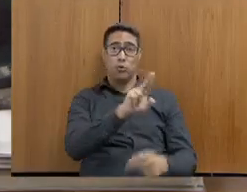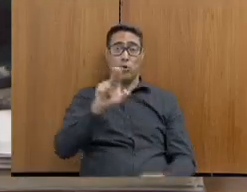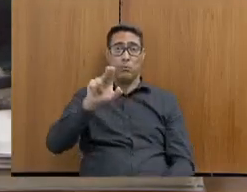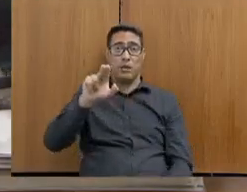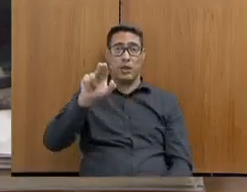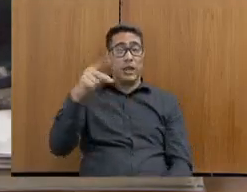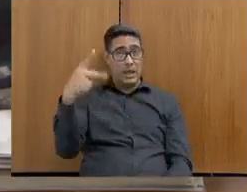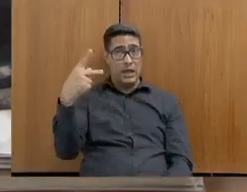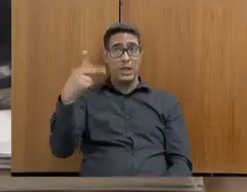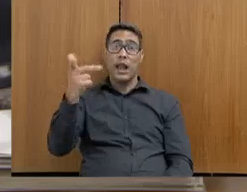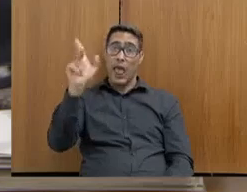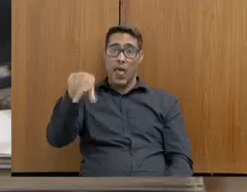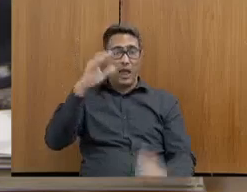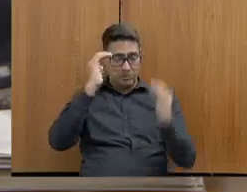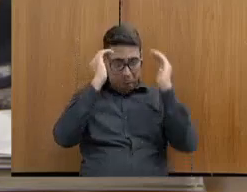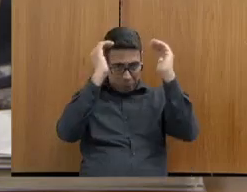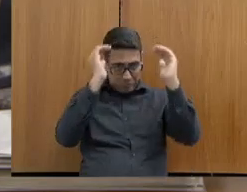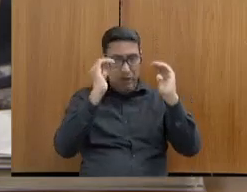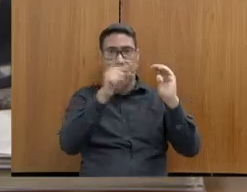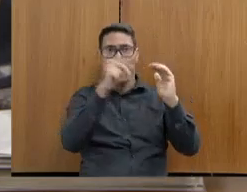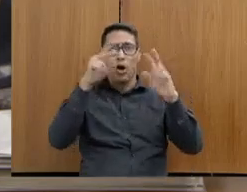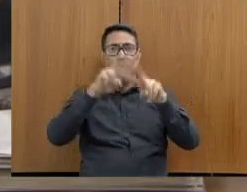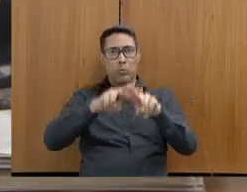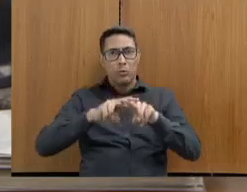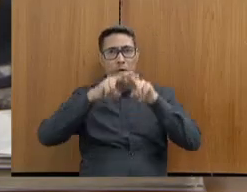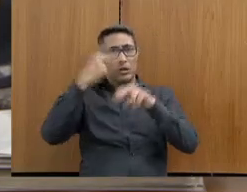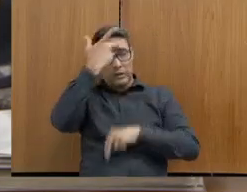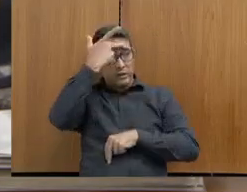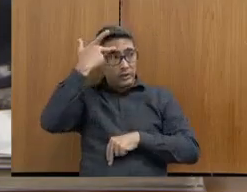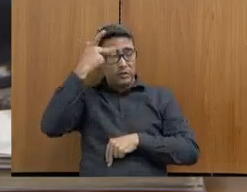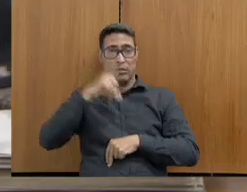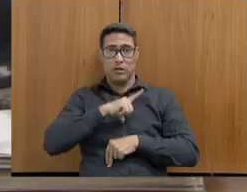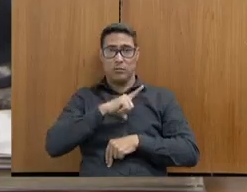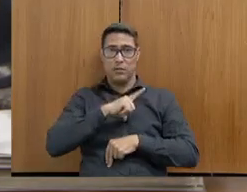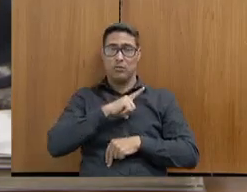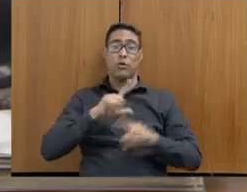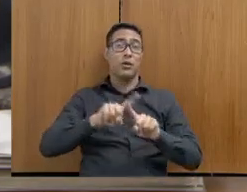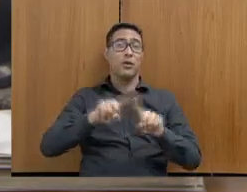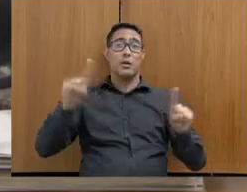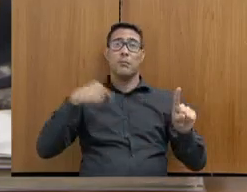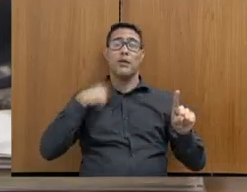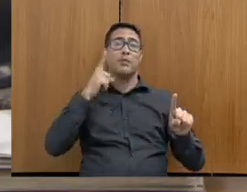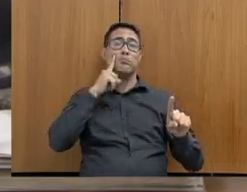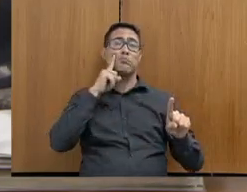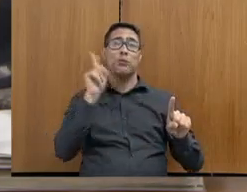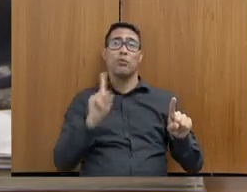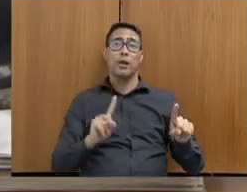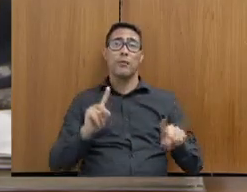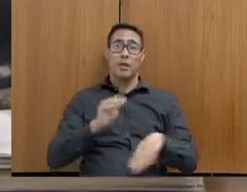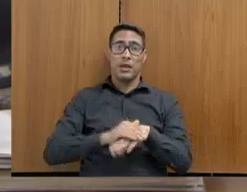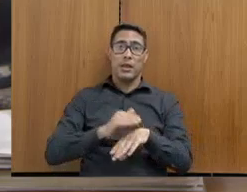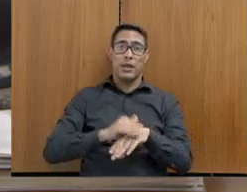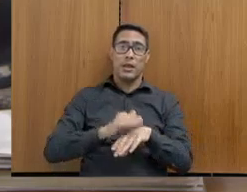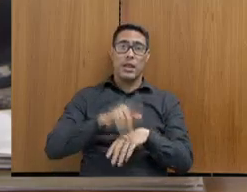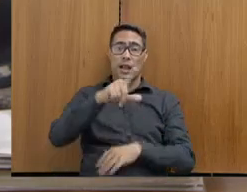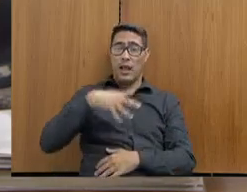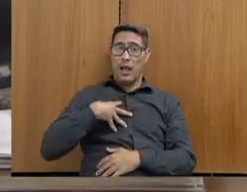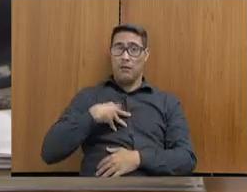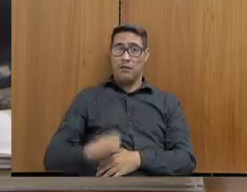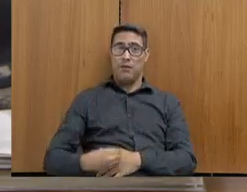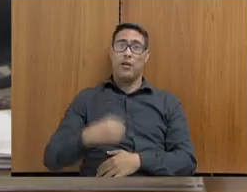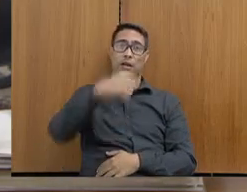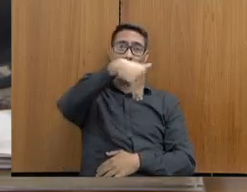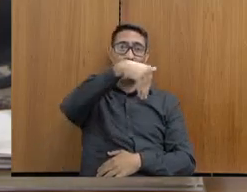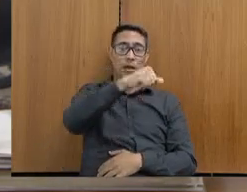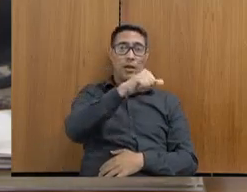respeitado por causa das pessoas mas aí que eu não Sinceramente eu não sabia que ela era filho do Dr Mauro gamboi o médico